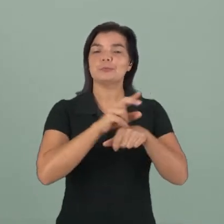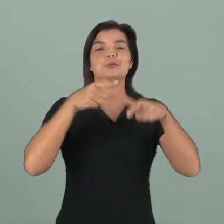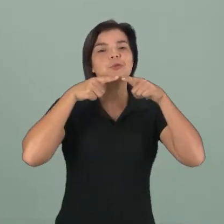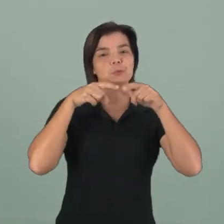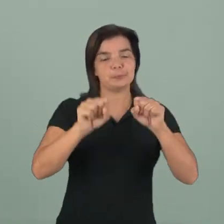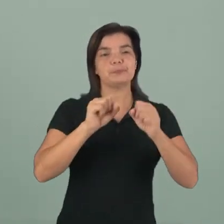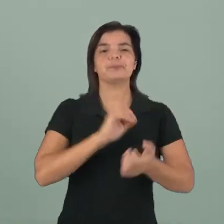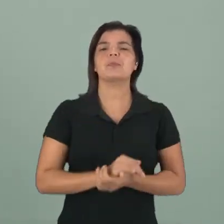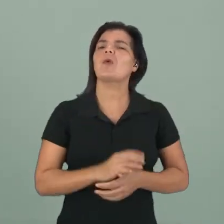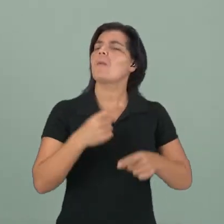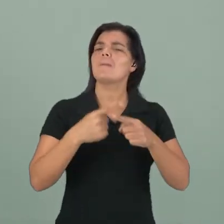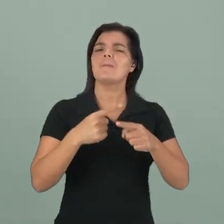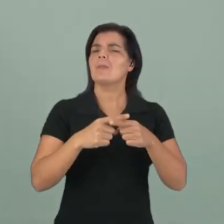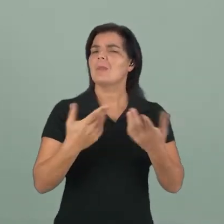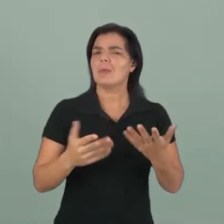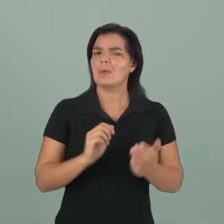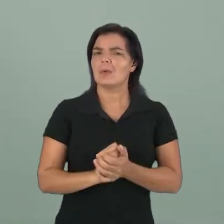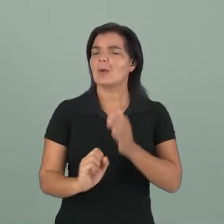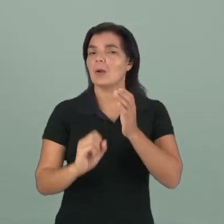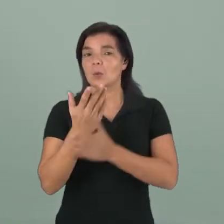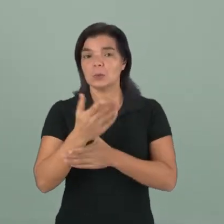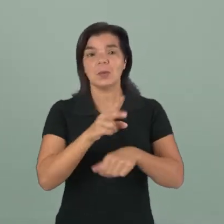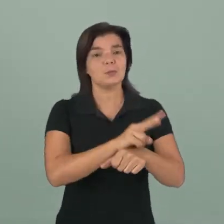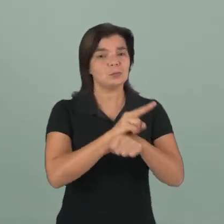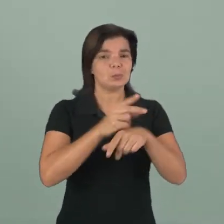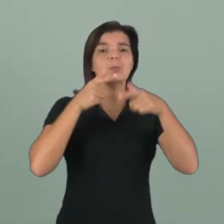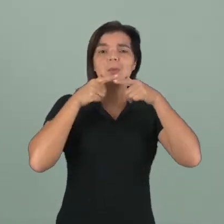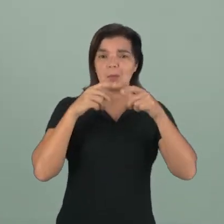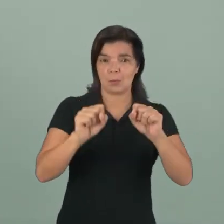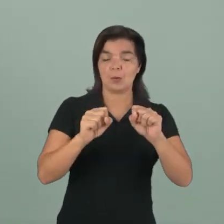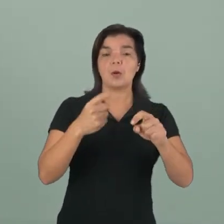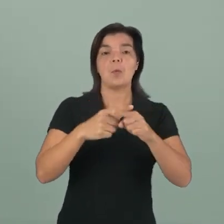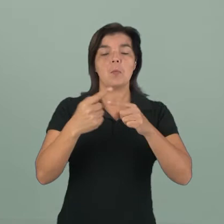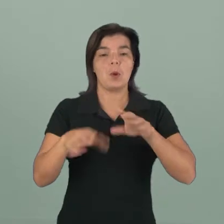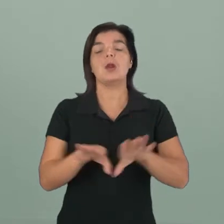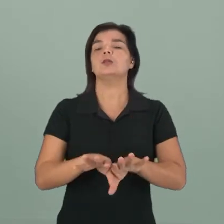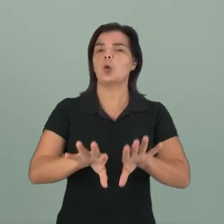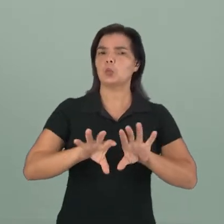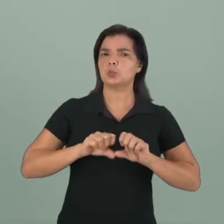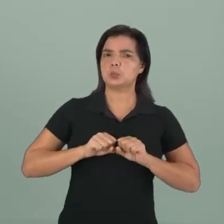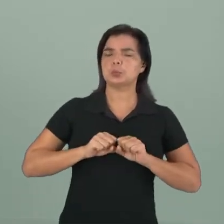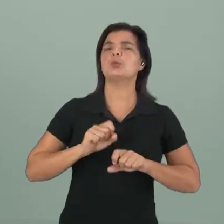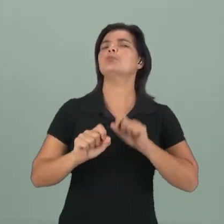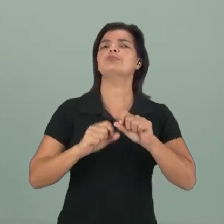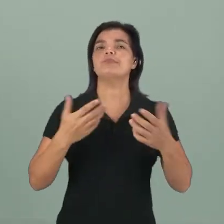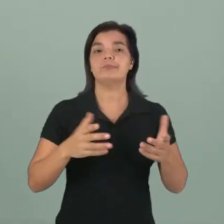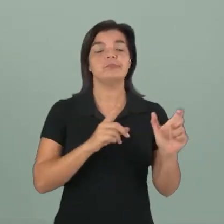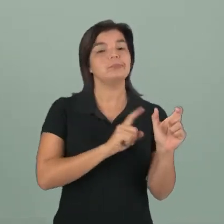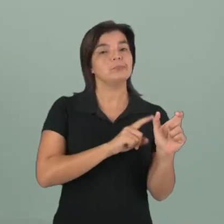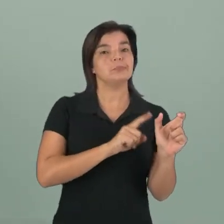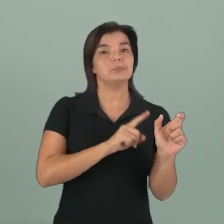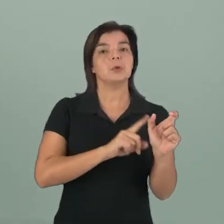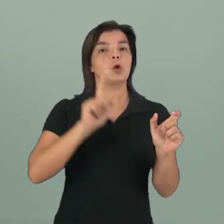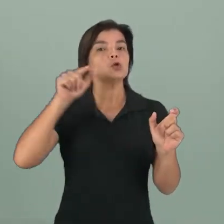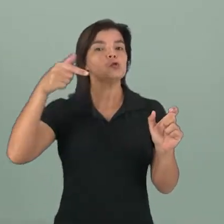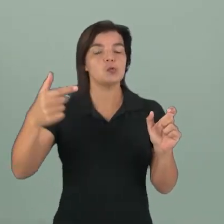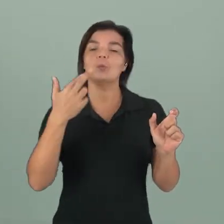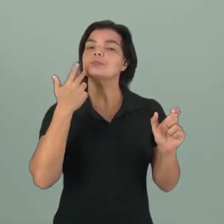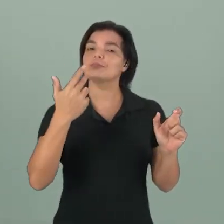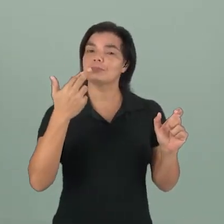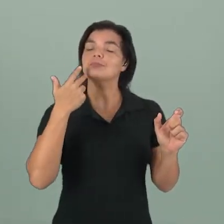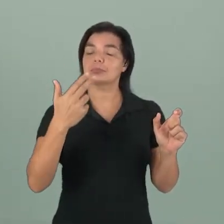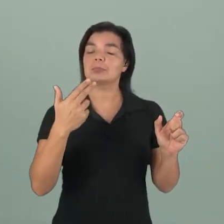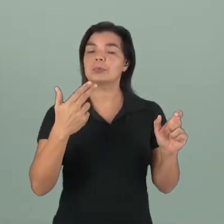Por quê? Por que acontece o estrangeirismo? Bom, essa incorporação, que incorporação dessas palavras de outros idiomas na